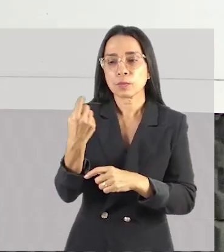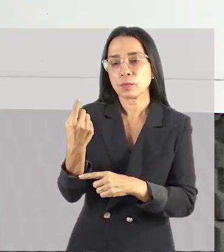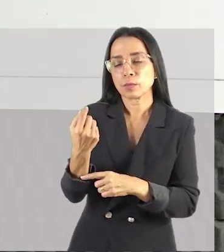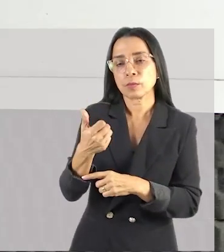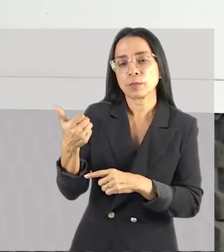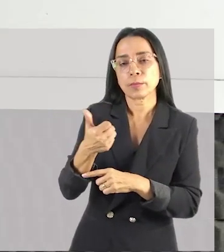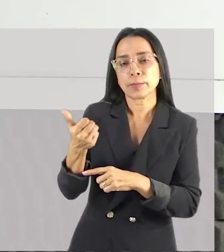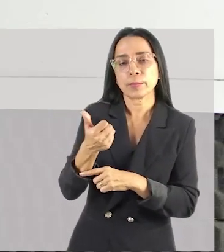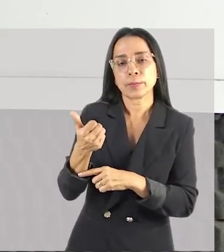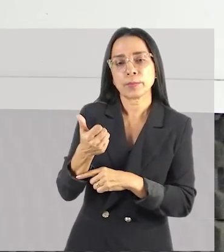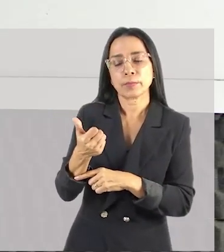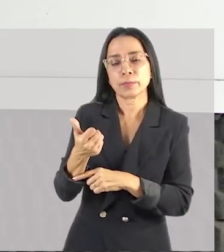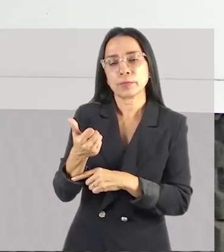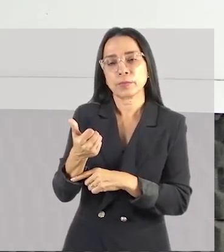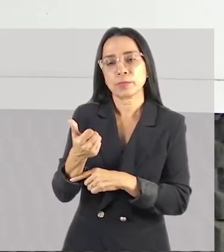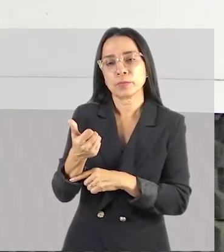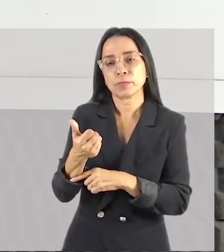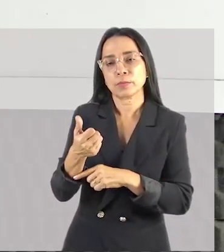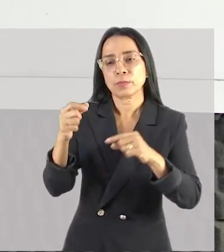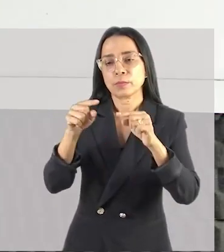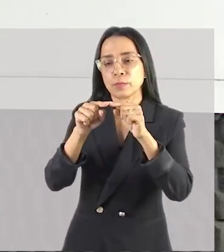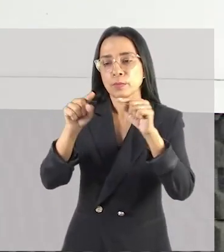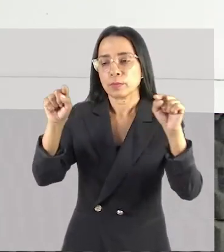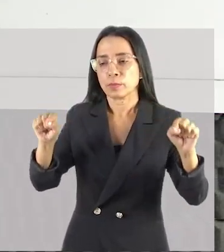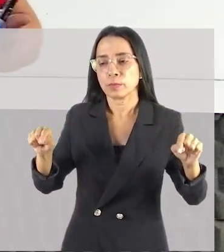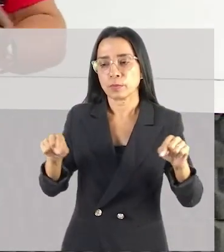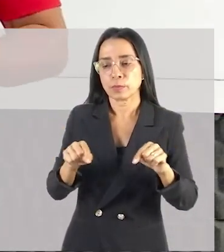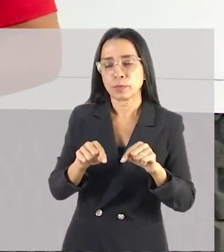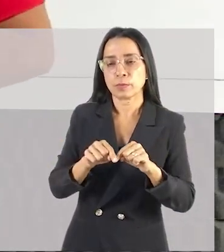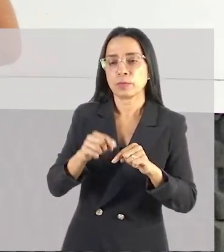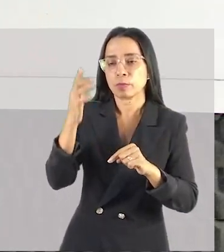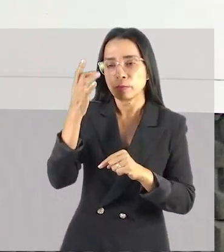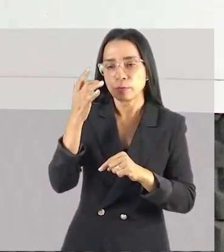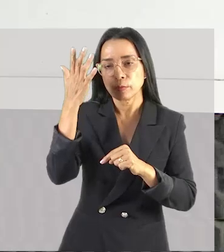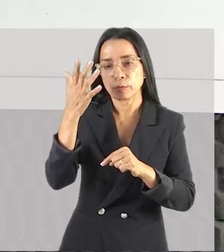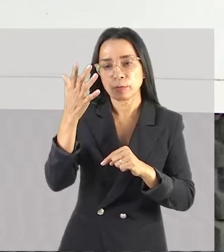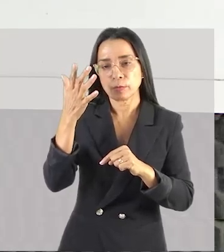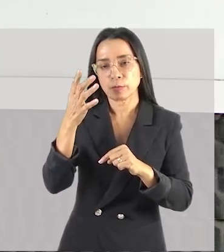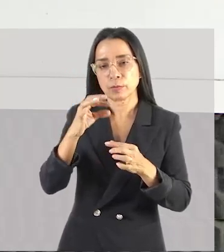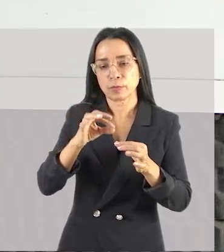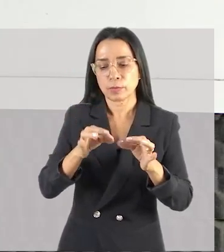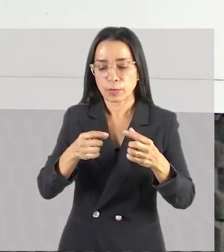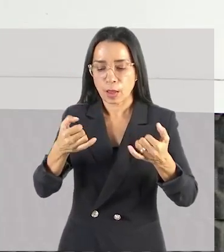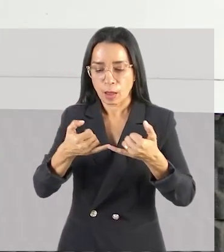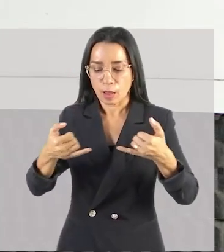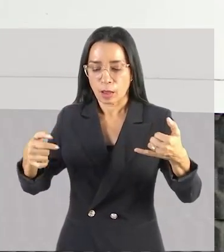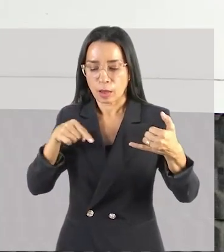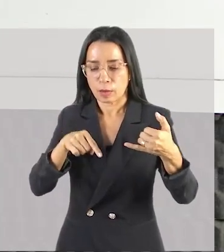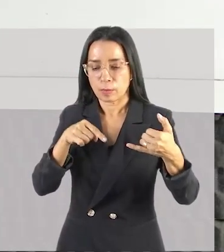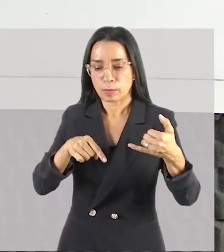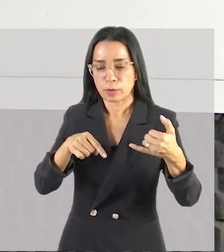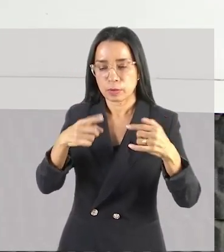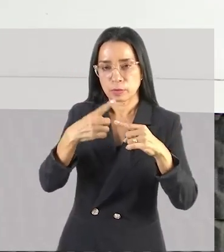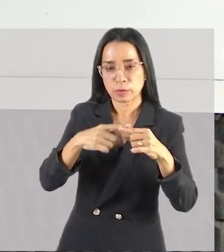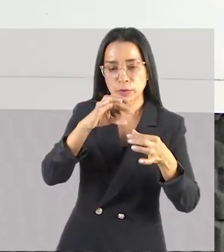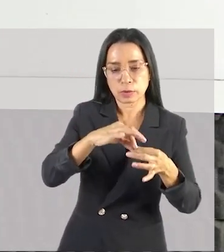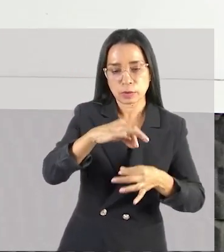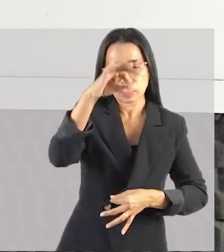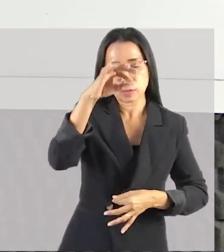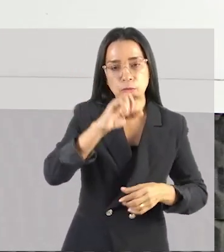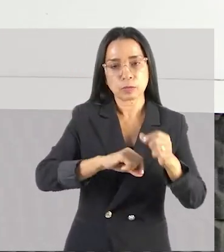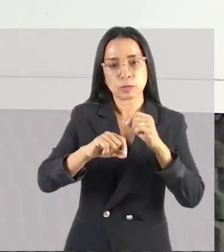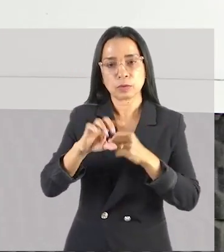a área do retângulo, que é mais fácil, né? Que é a base vezes a altura, né? A área de um retângulo, basta